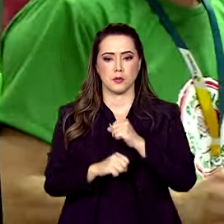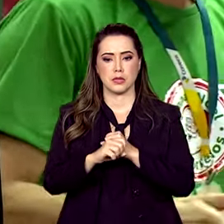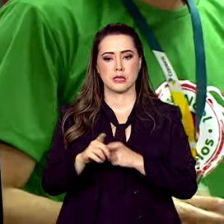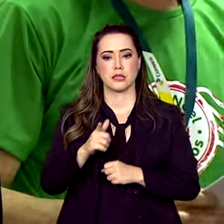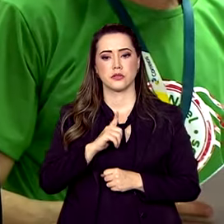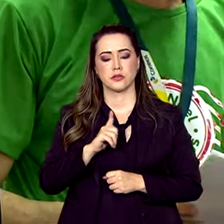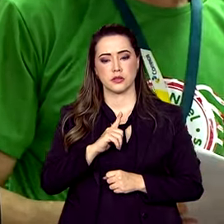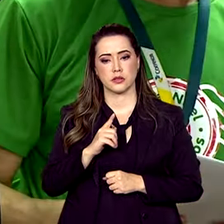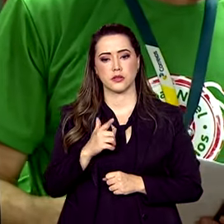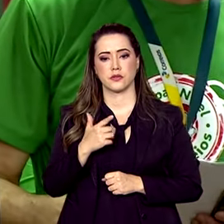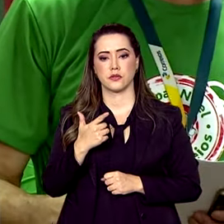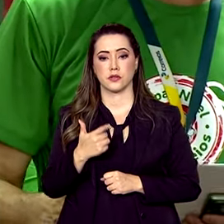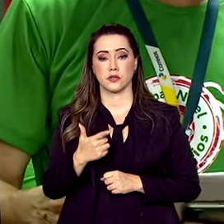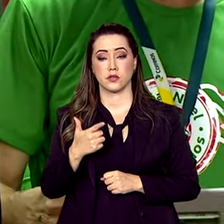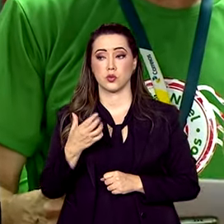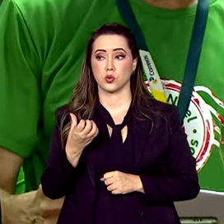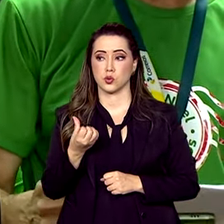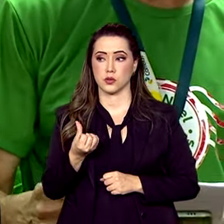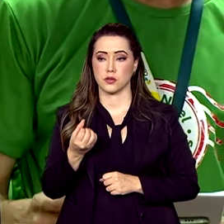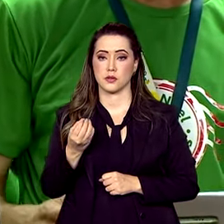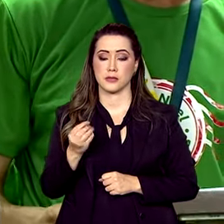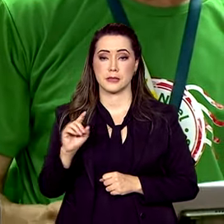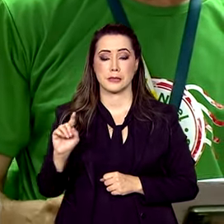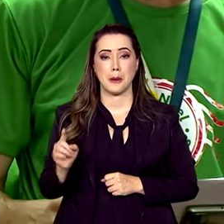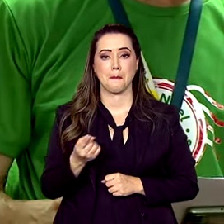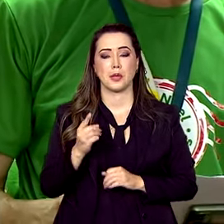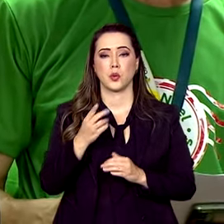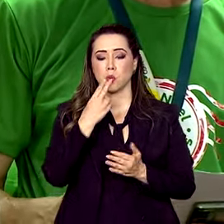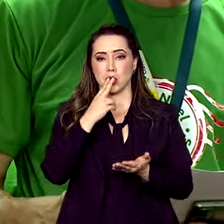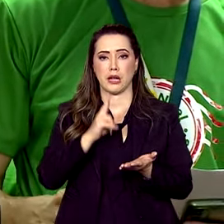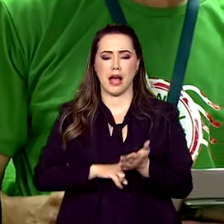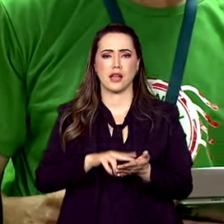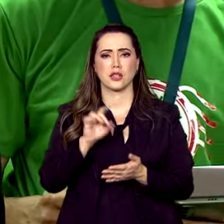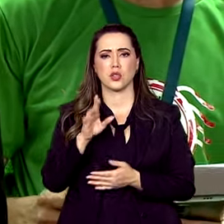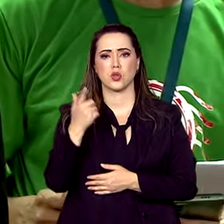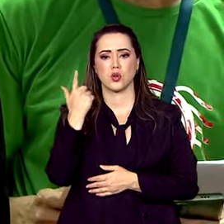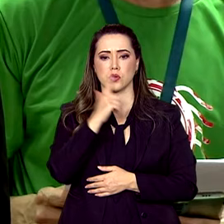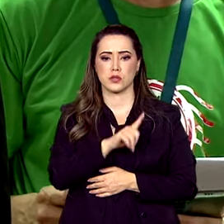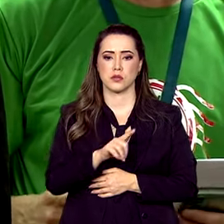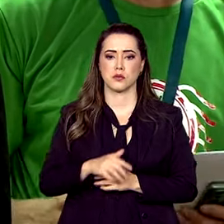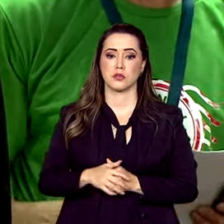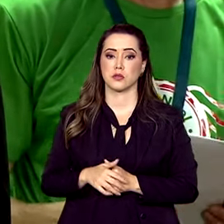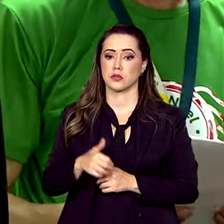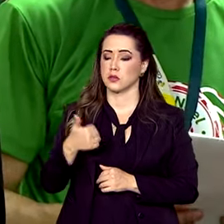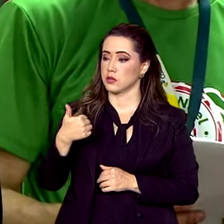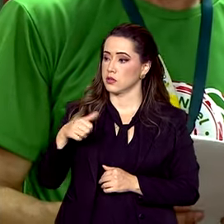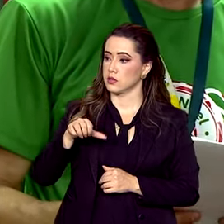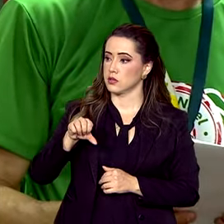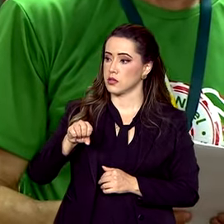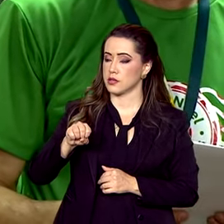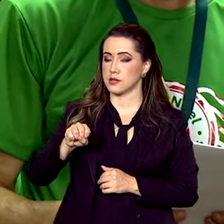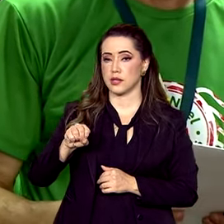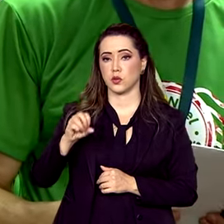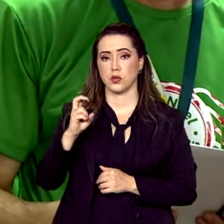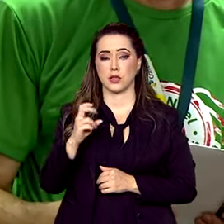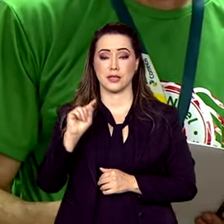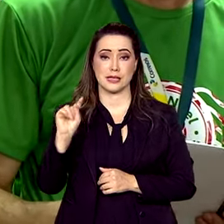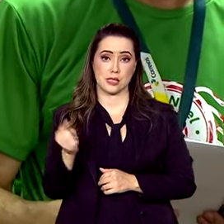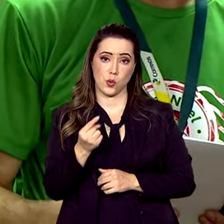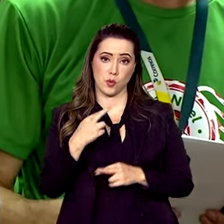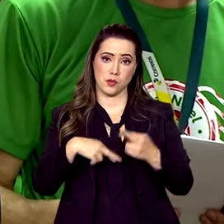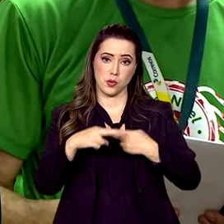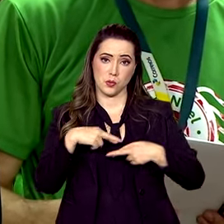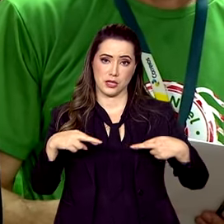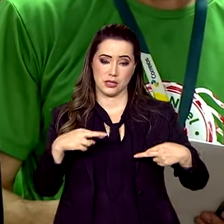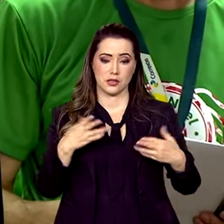teve 260 mil cartas e só conseguimos arrecadar 185 mil presentes. Então, esse